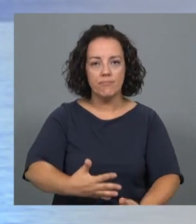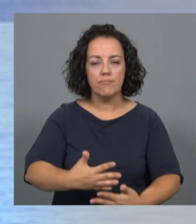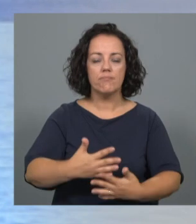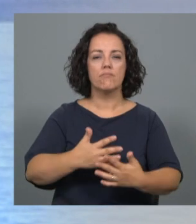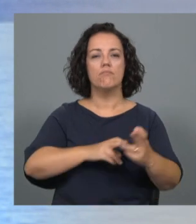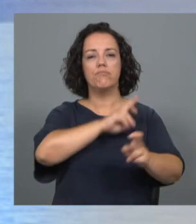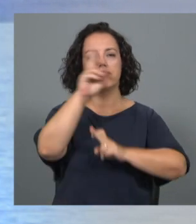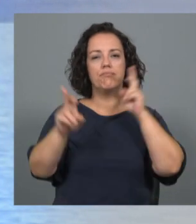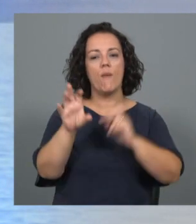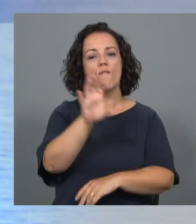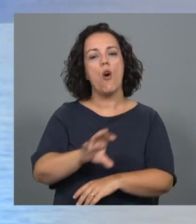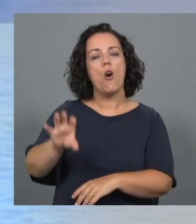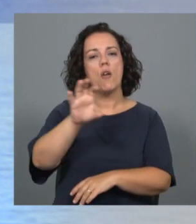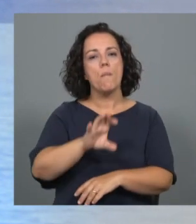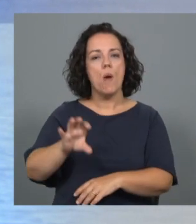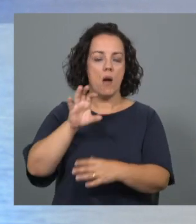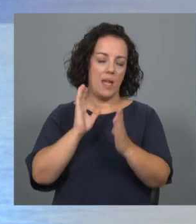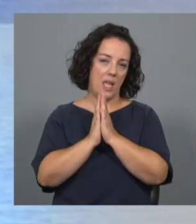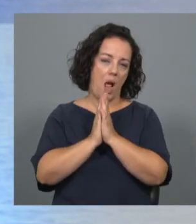a esta forma de servir a Igreja,